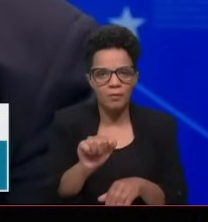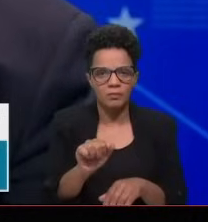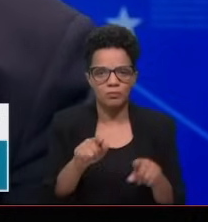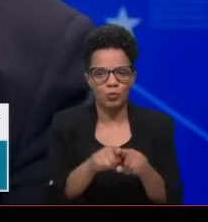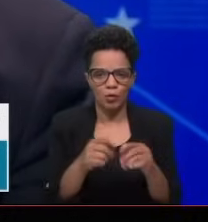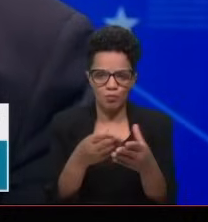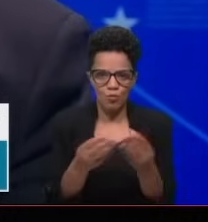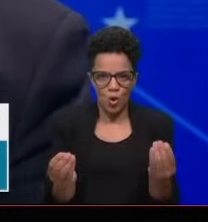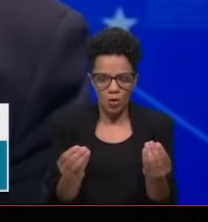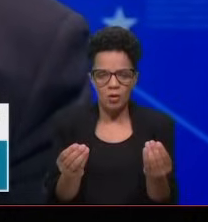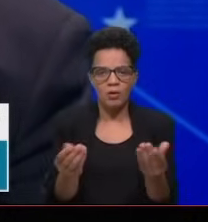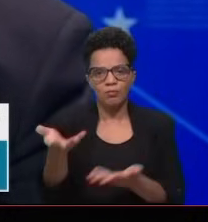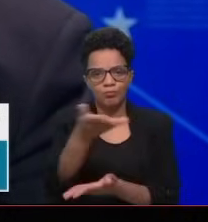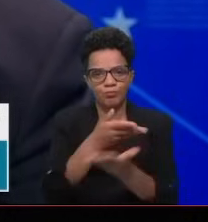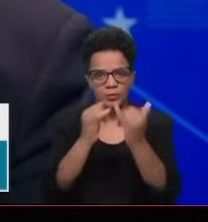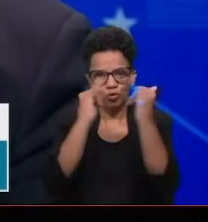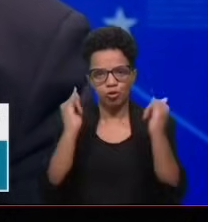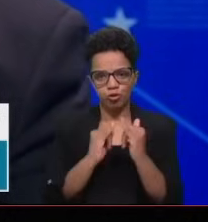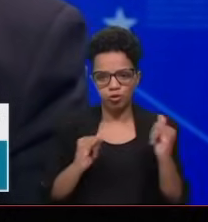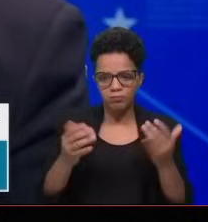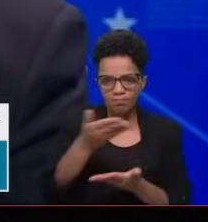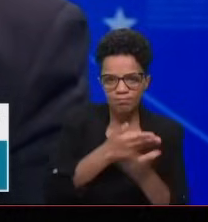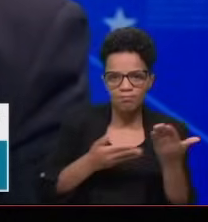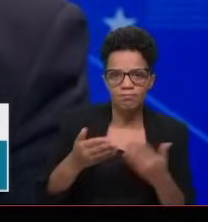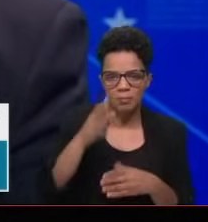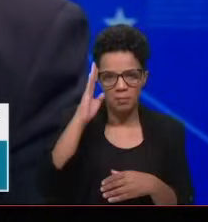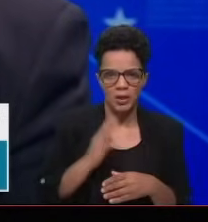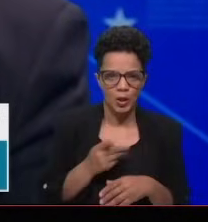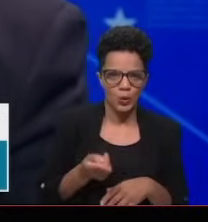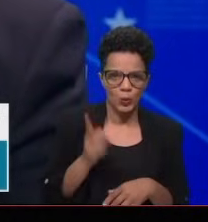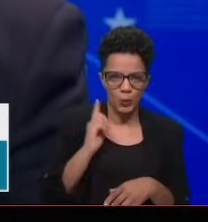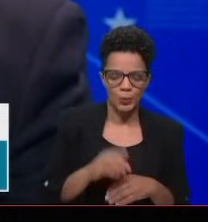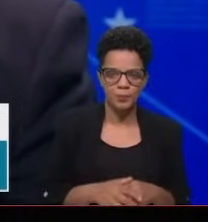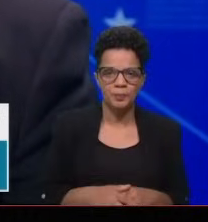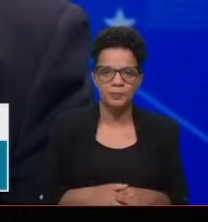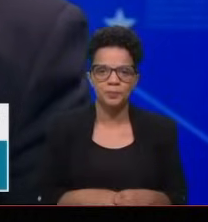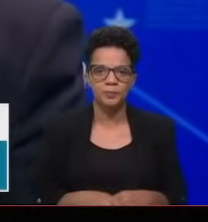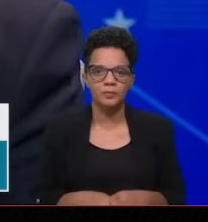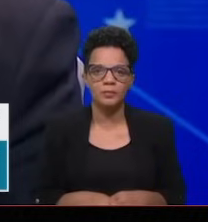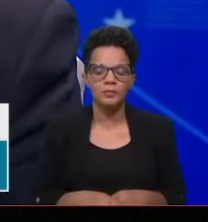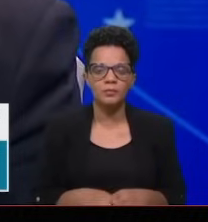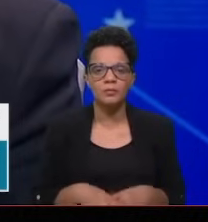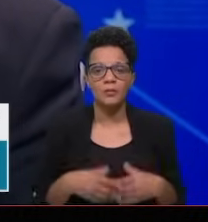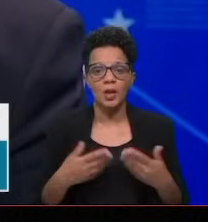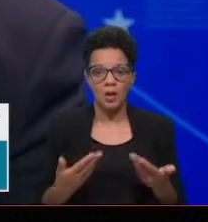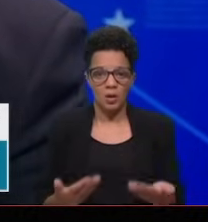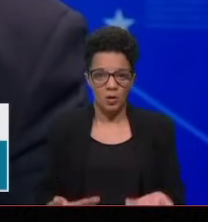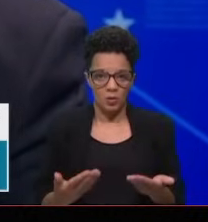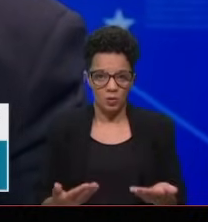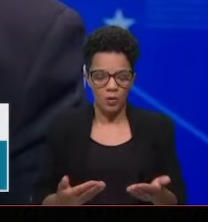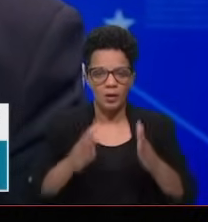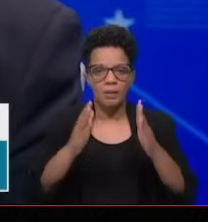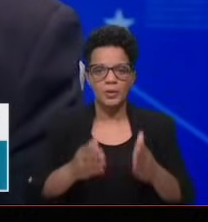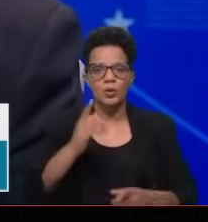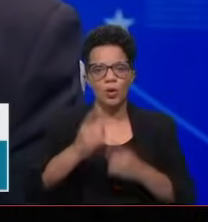solução diplomática eh não militar portanto antes em por enquanto neste momento o que é preciso Na minha opinião